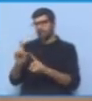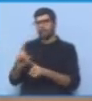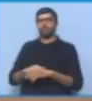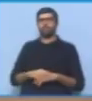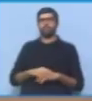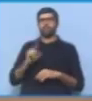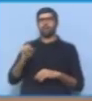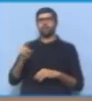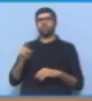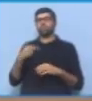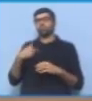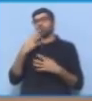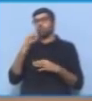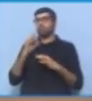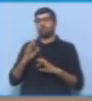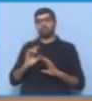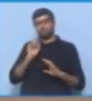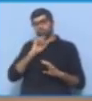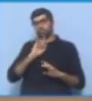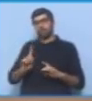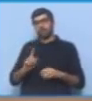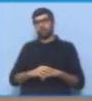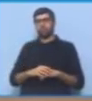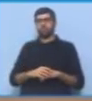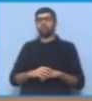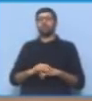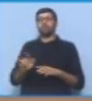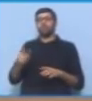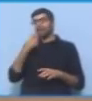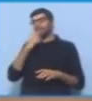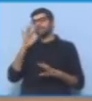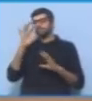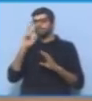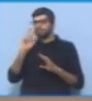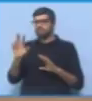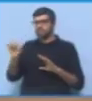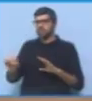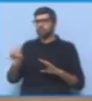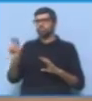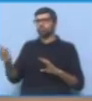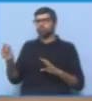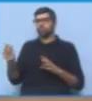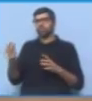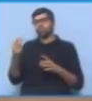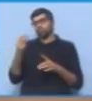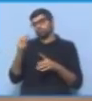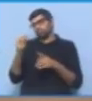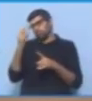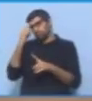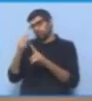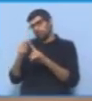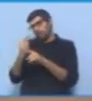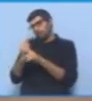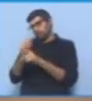E isso não era assim tão pouco comum, era possível. E então, quando eram apanhados os dois e os dois tinham o mesmo destino, que era então a